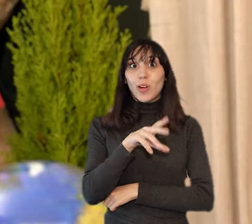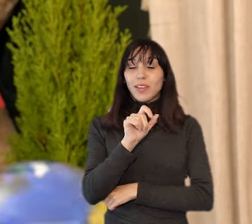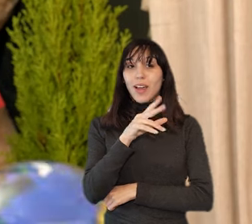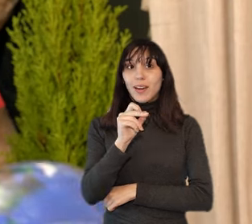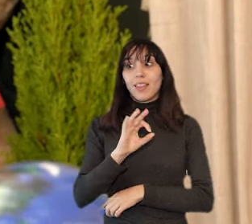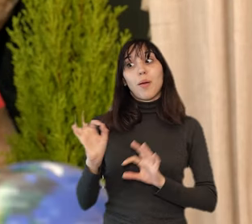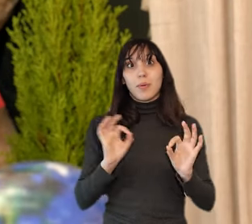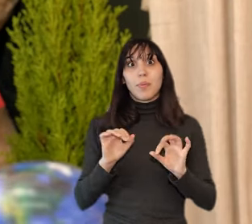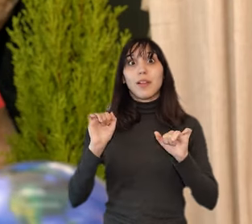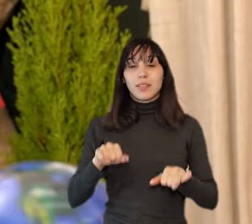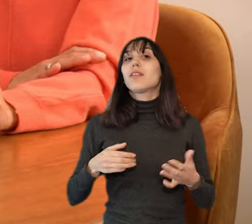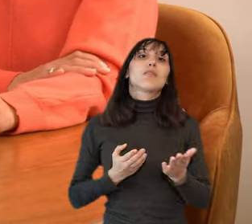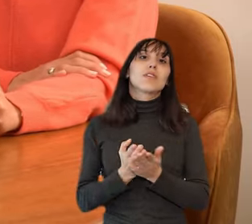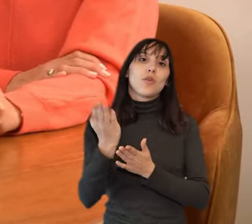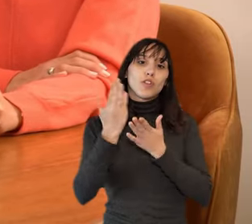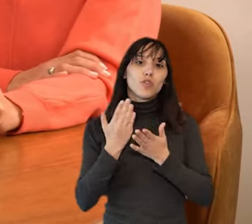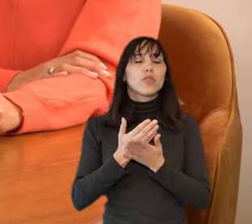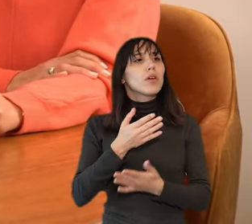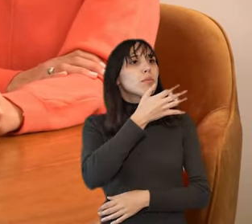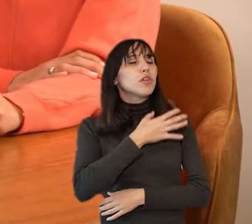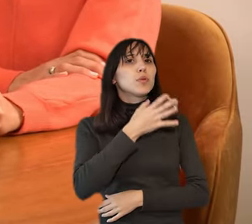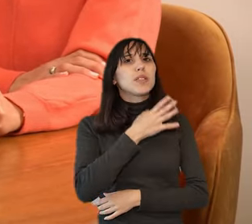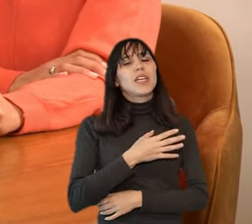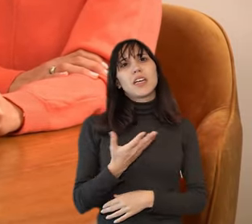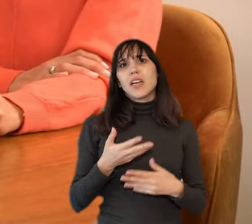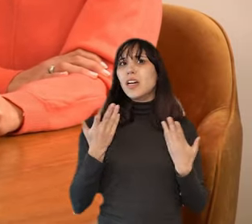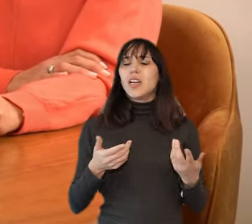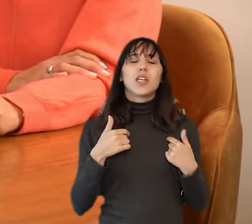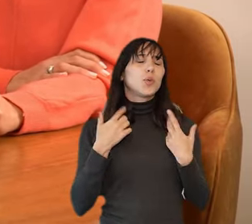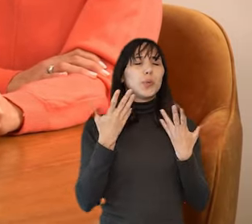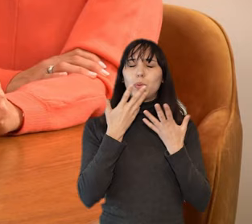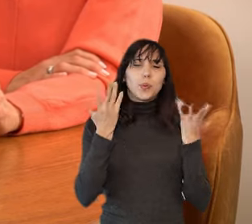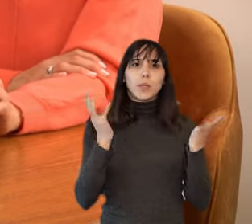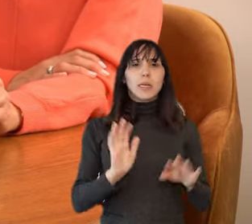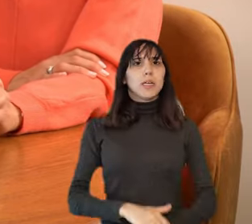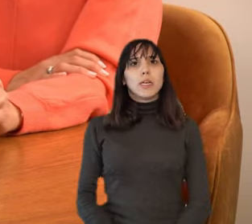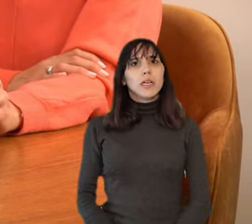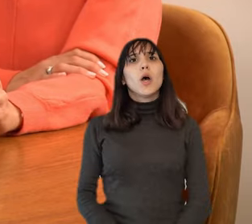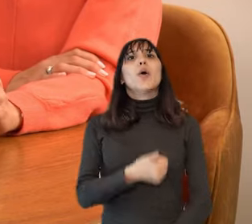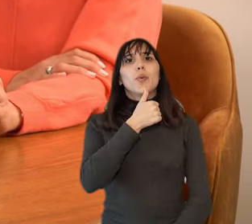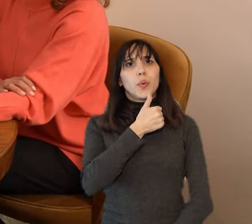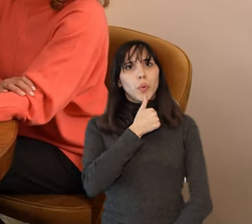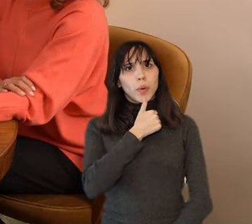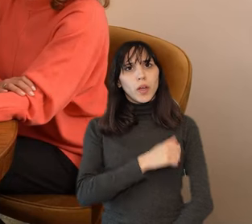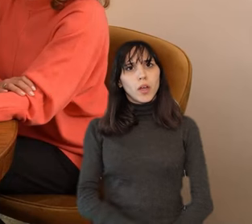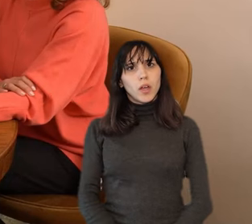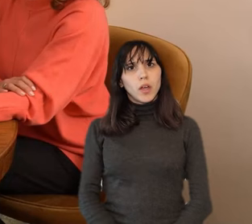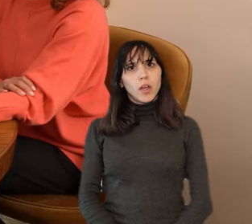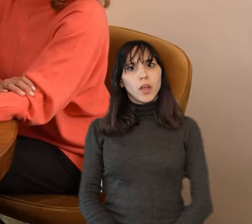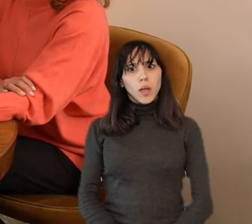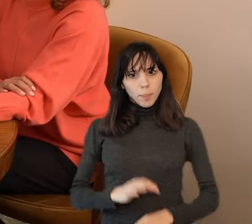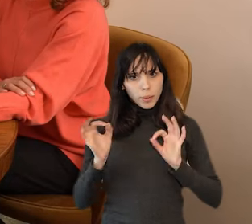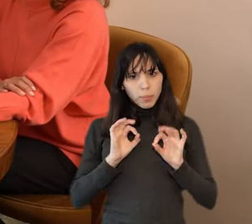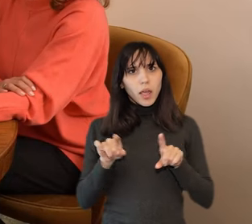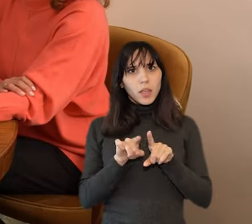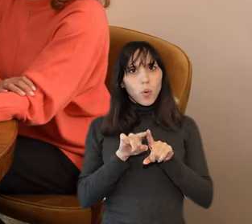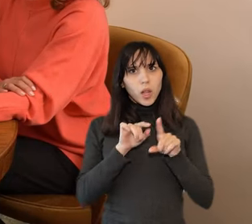preparado para perseguir o seu explica-me iso é miudos que estou aqui baralhada como é que consegue está tão preparado